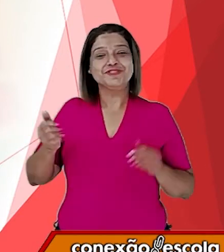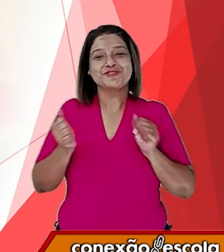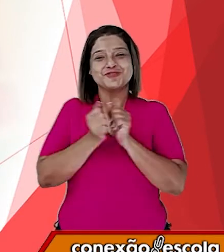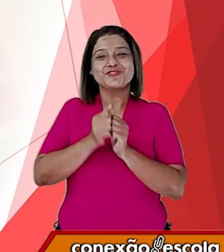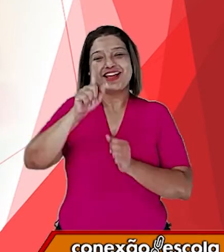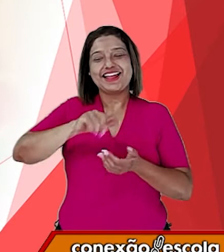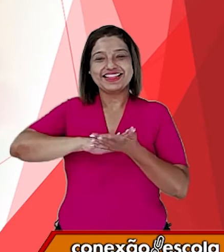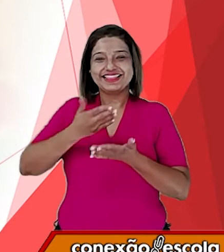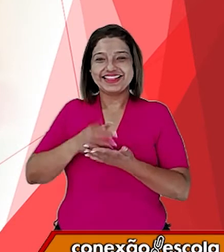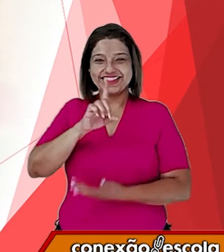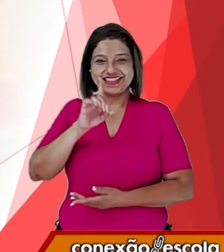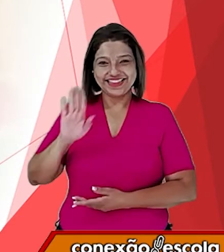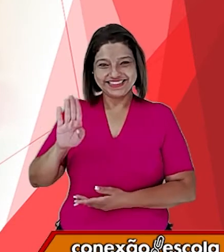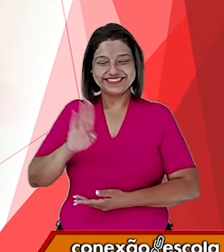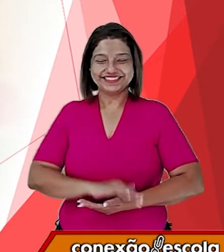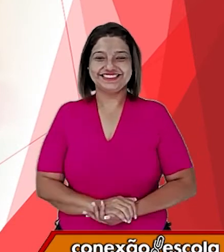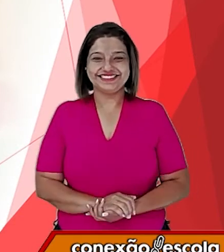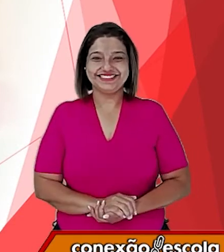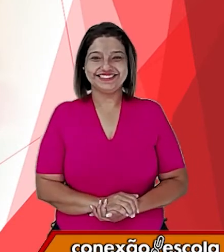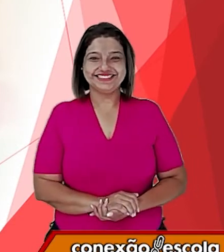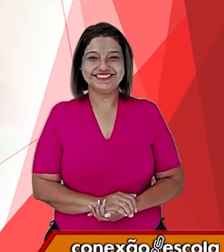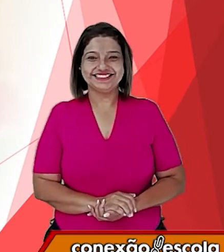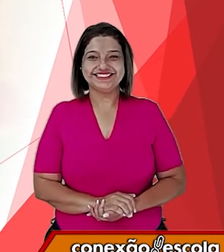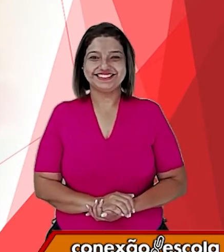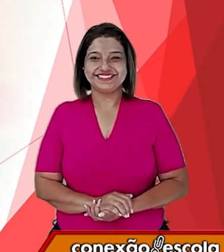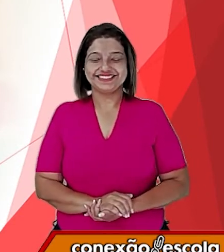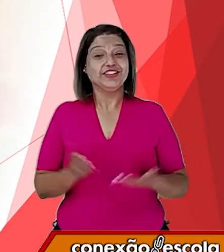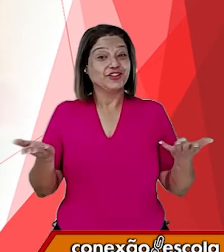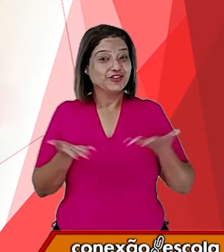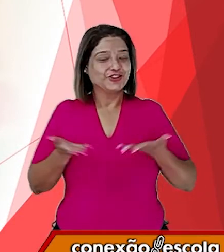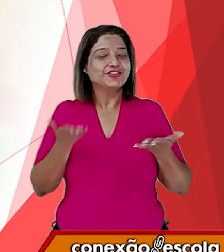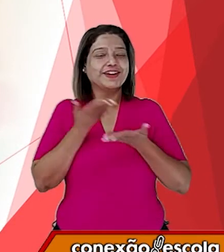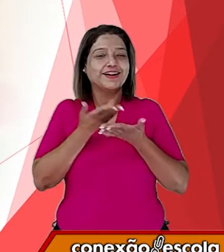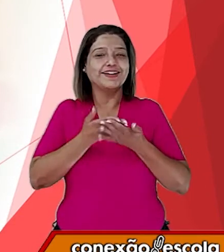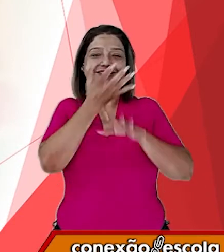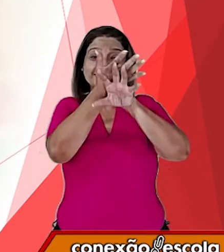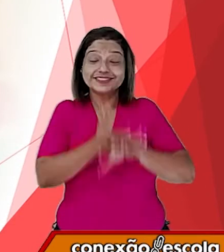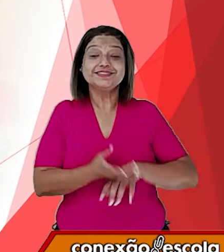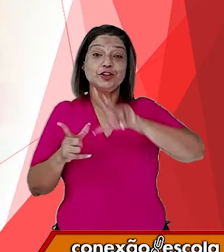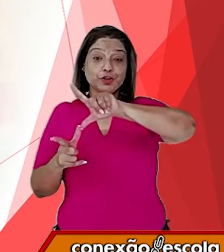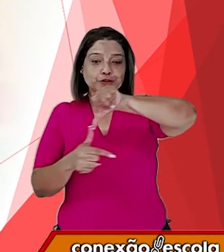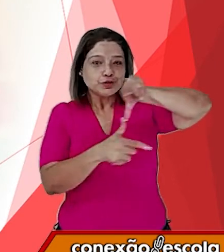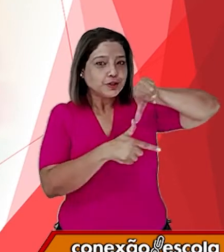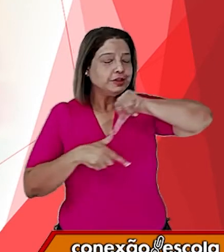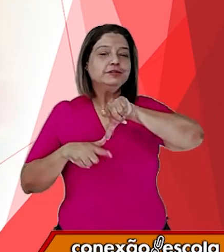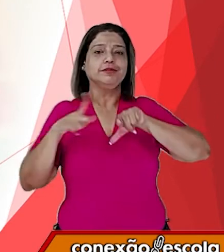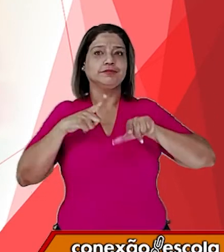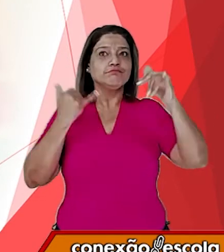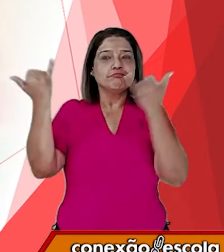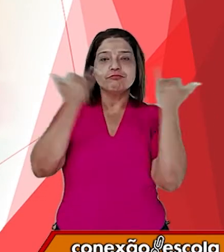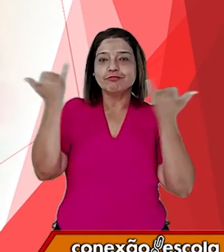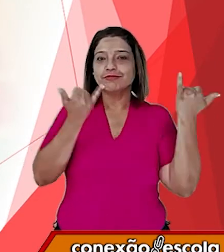meu ladinho está a intérprete Débora. A nossa aula de geografia está recheada de